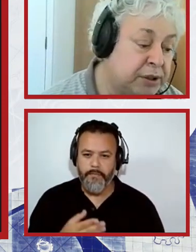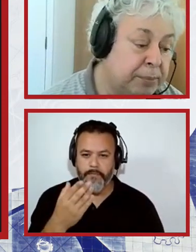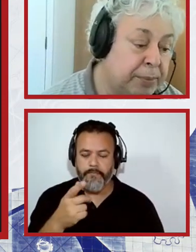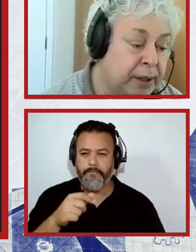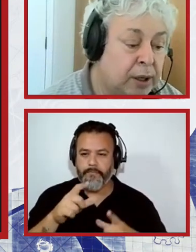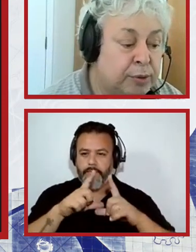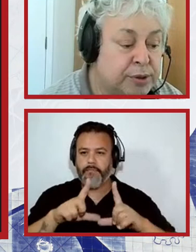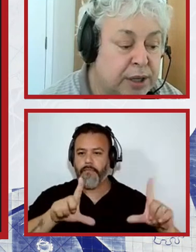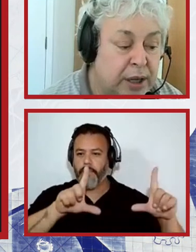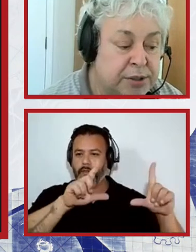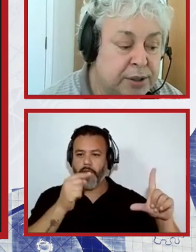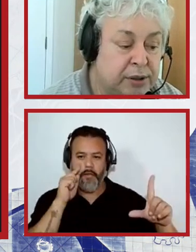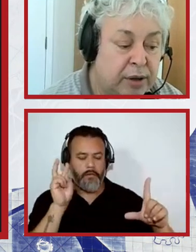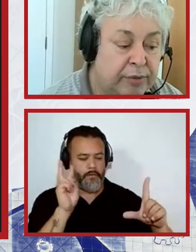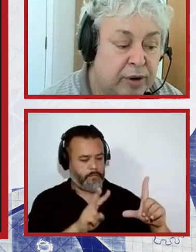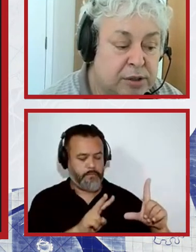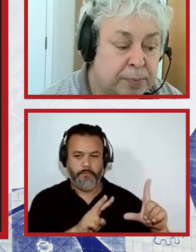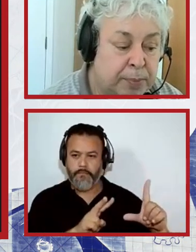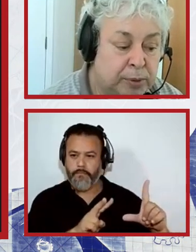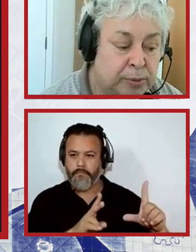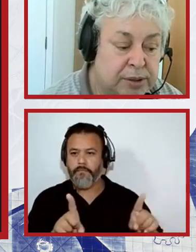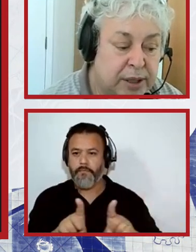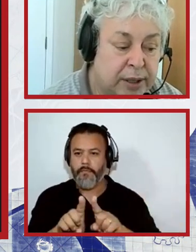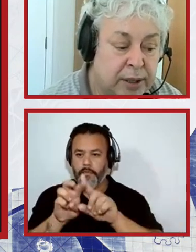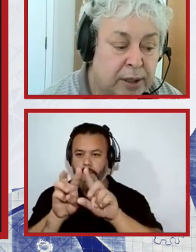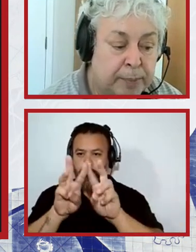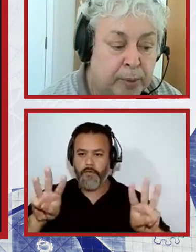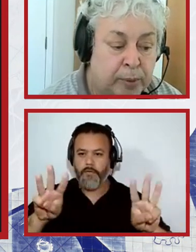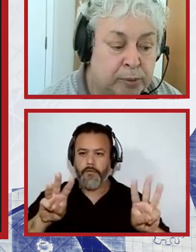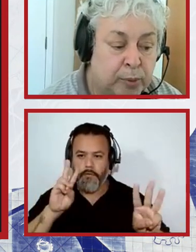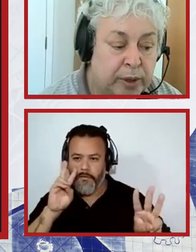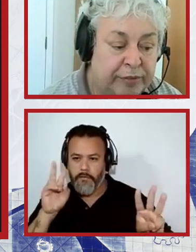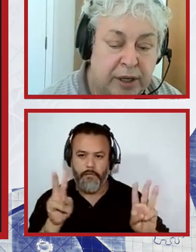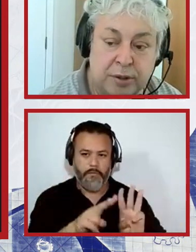antonio2@nce.ufrj.br, eu deixo aqui também o site